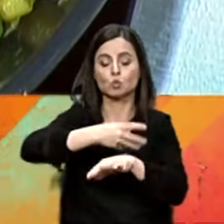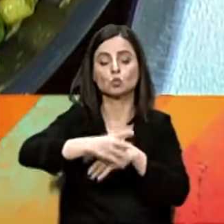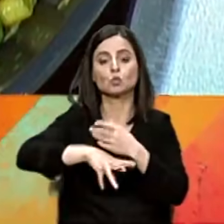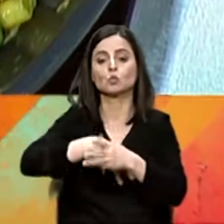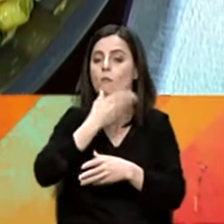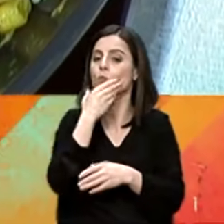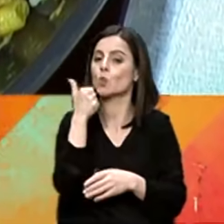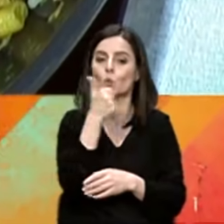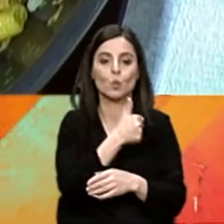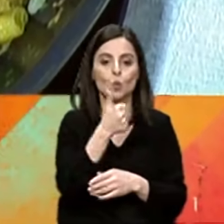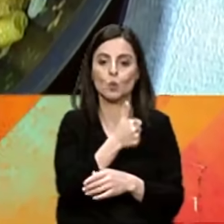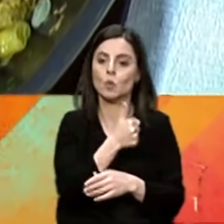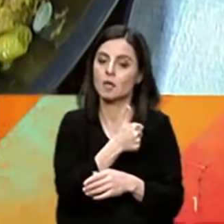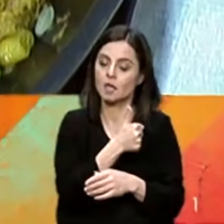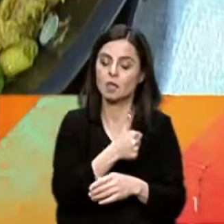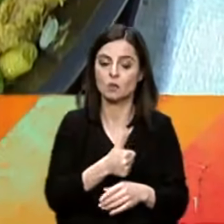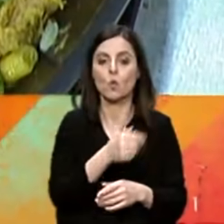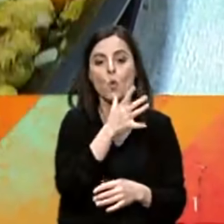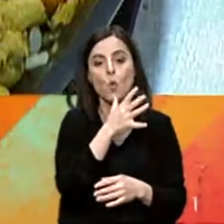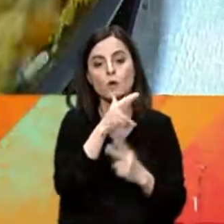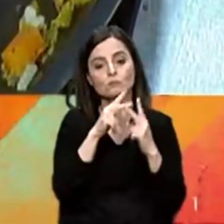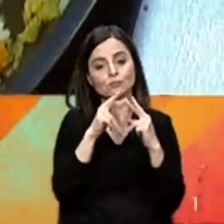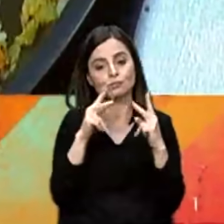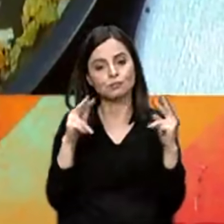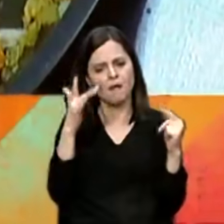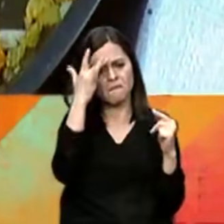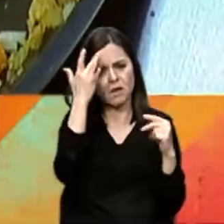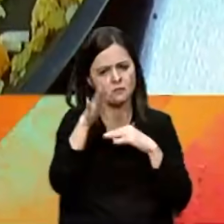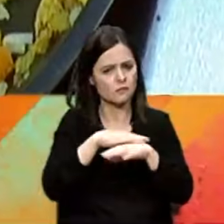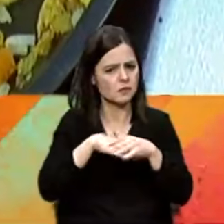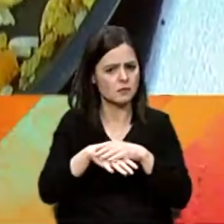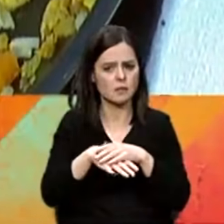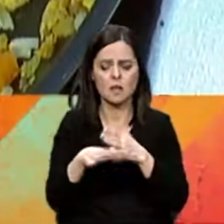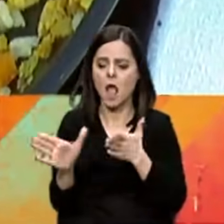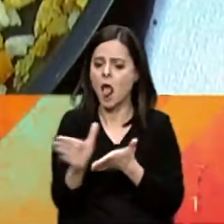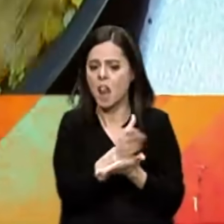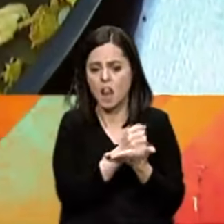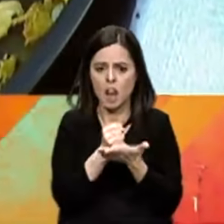bem bonito, bem simpático, colorido, fácil de fazer, com imensos legumes.